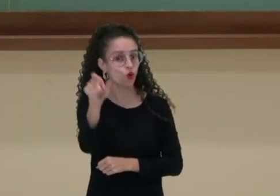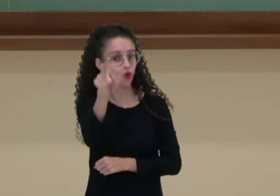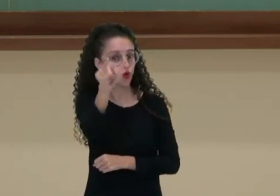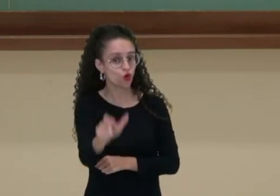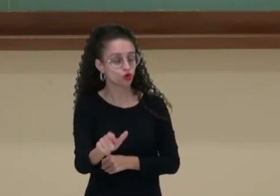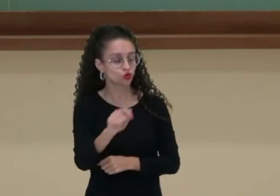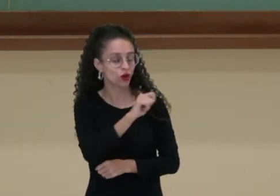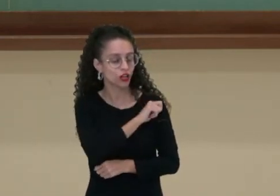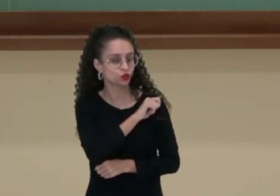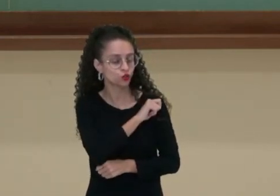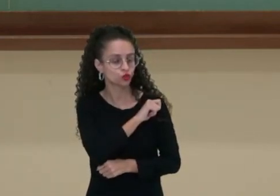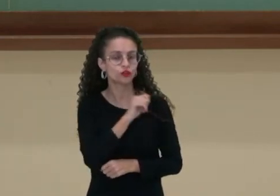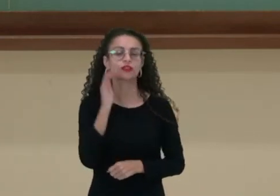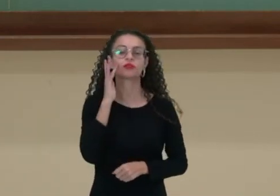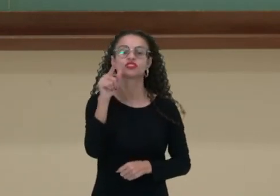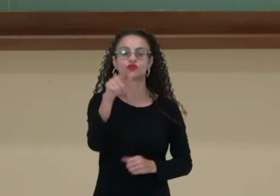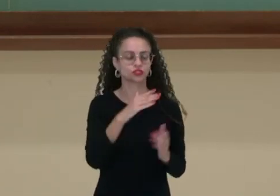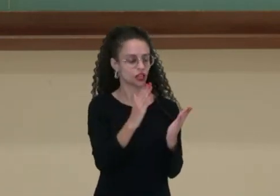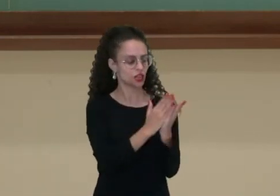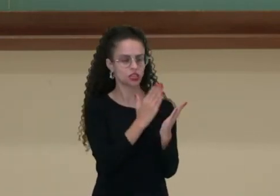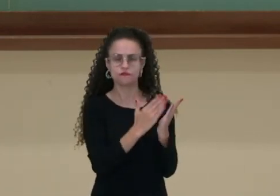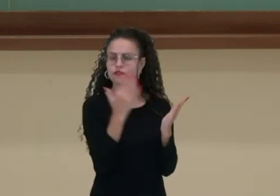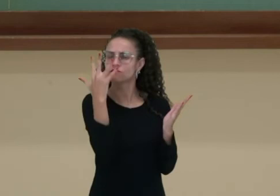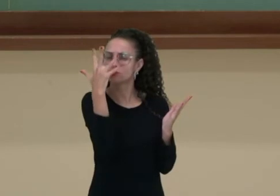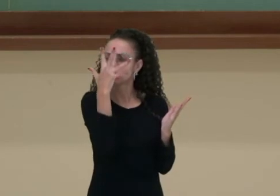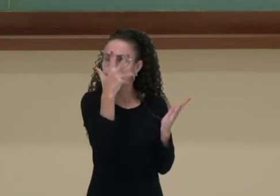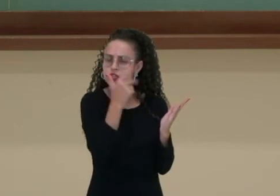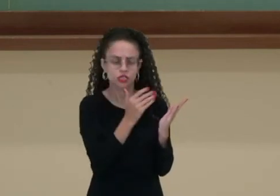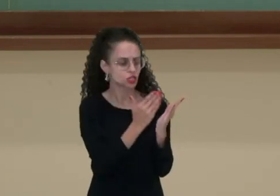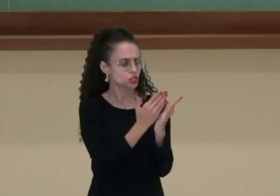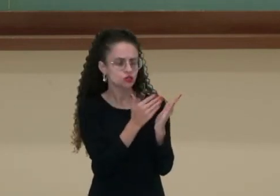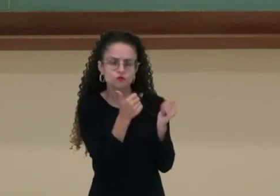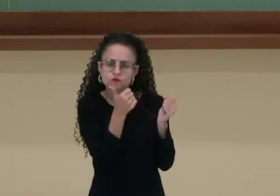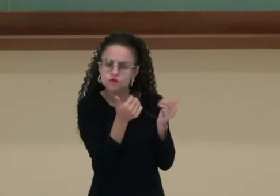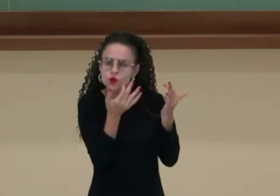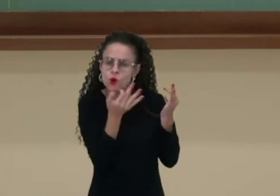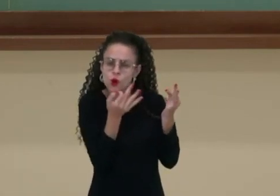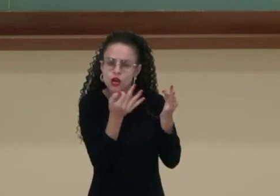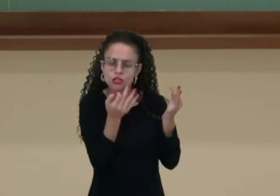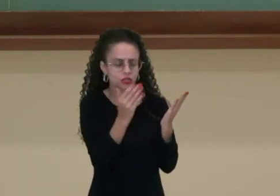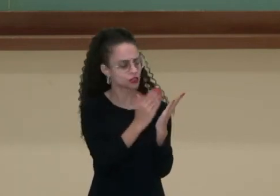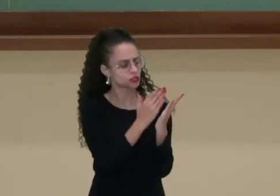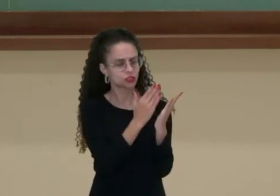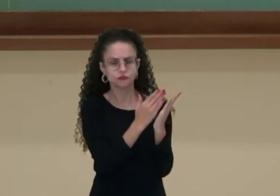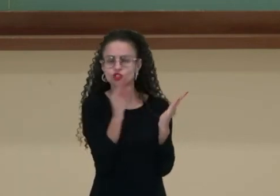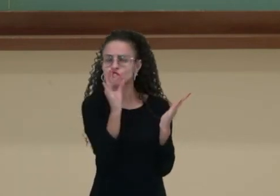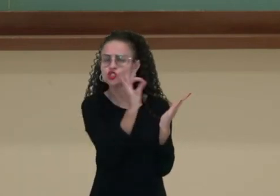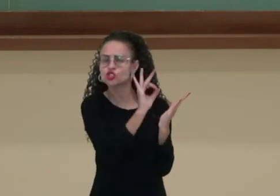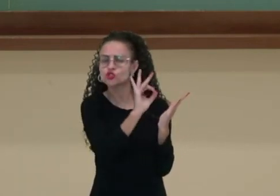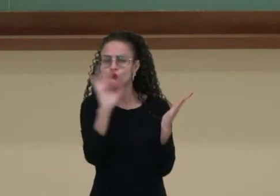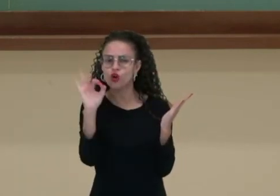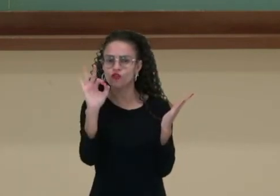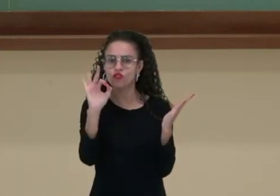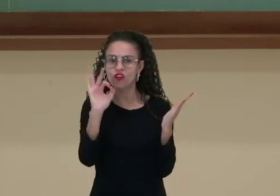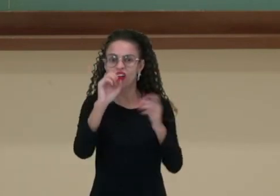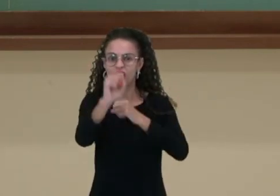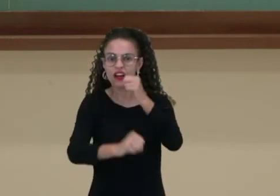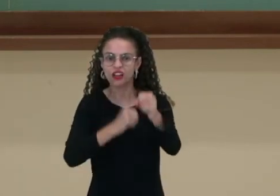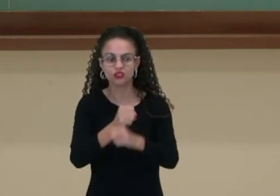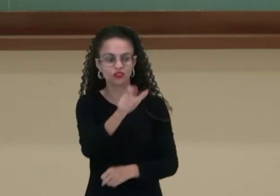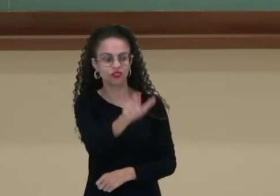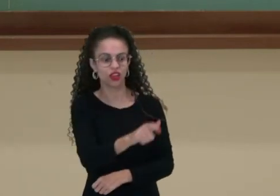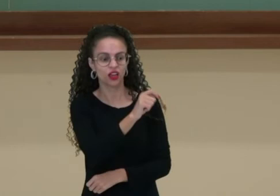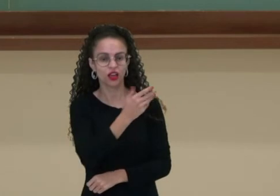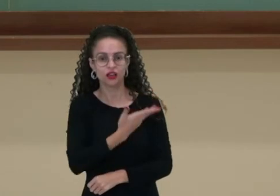ano que vem. Já pensou? Você pegou um livro bonitinho, organizado, poxa vida, novinho. No outro ano, o outro